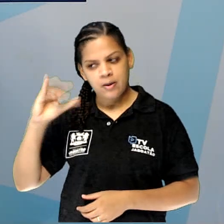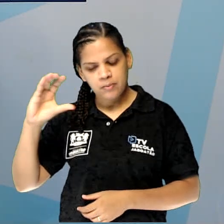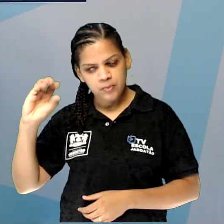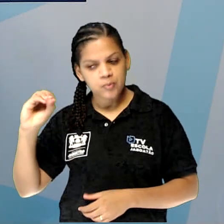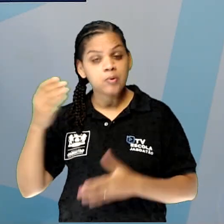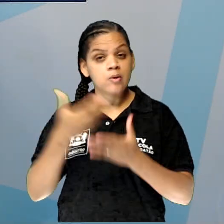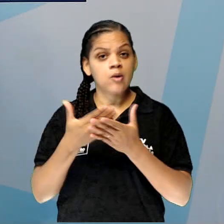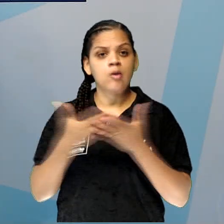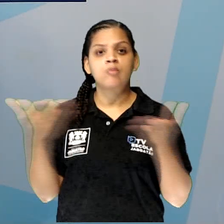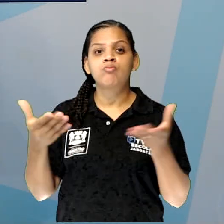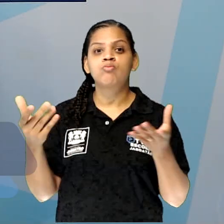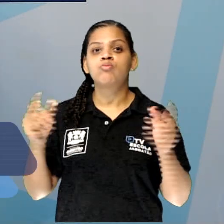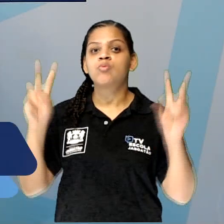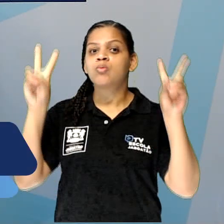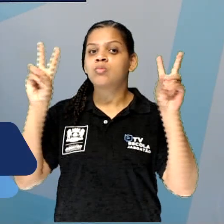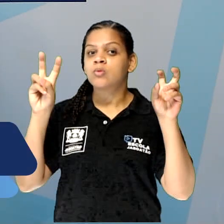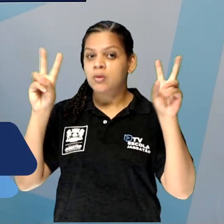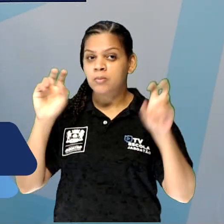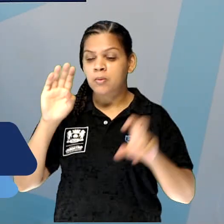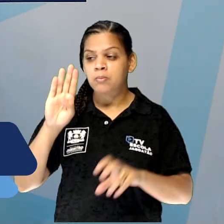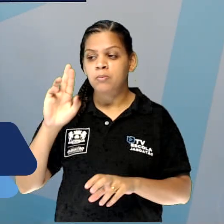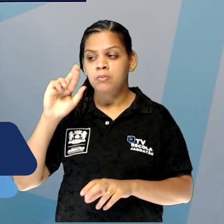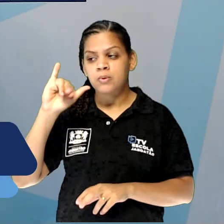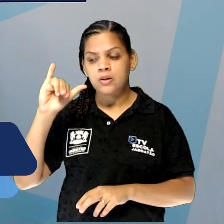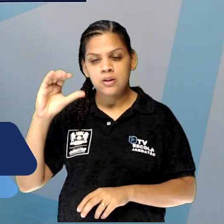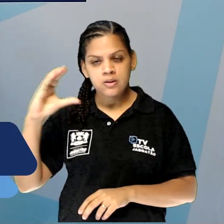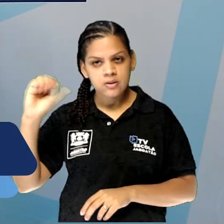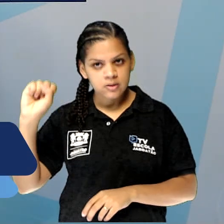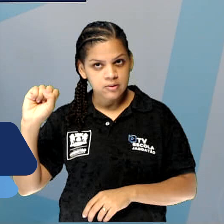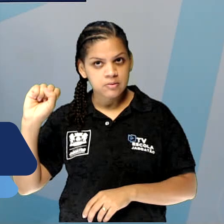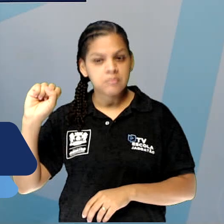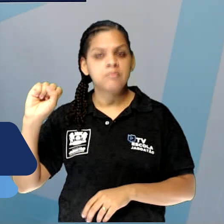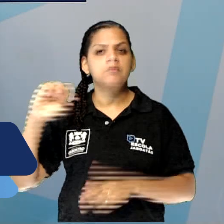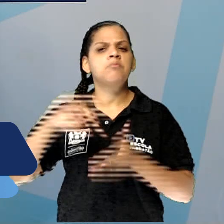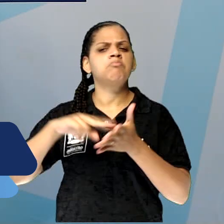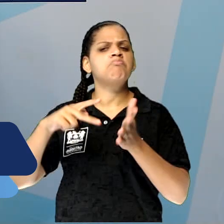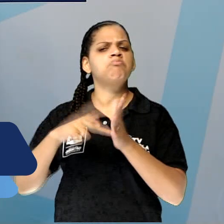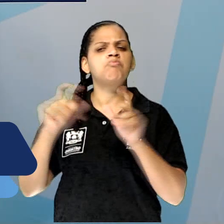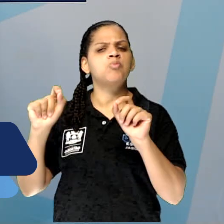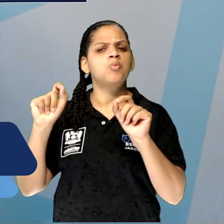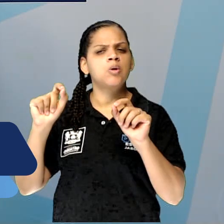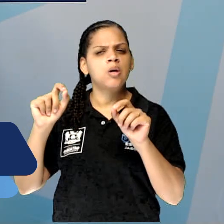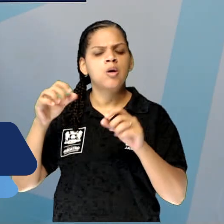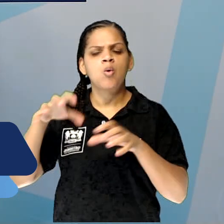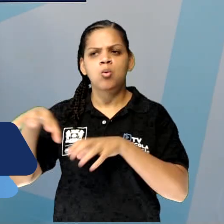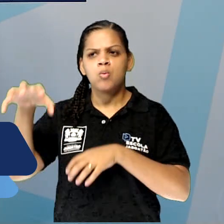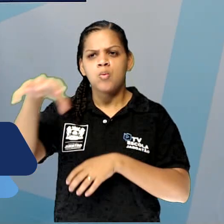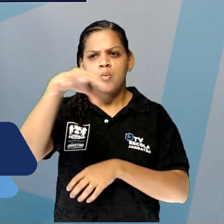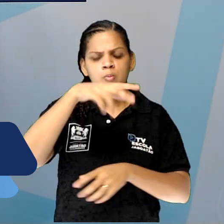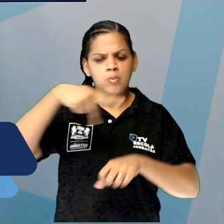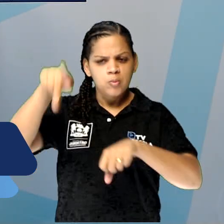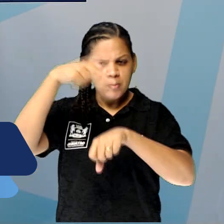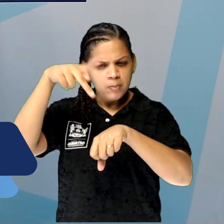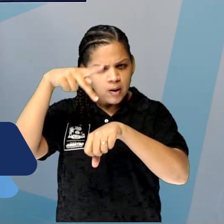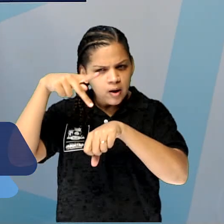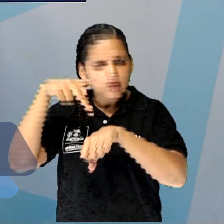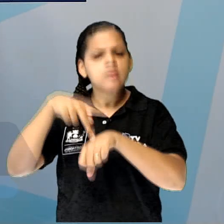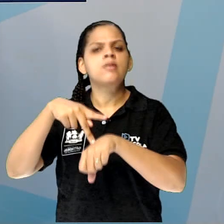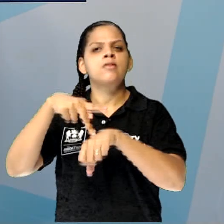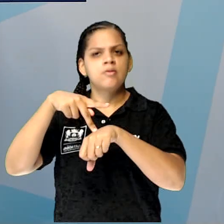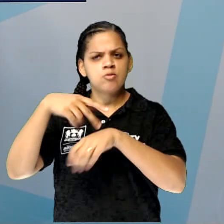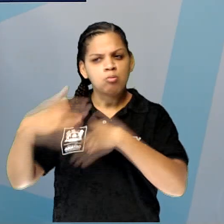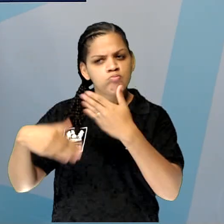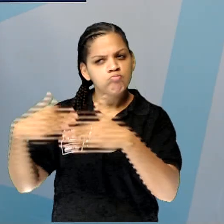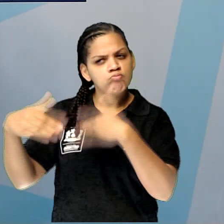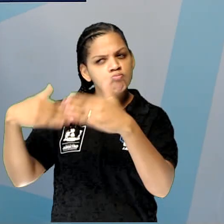tratar sobre o tema BRICS, ou seja, grupo de países que estão em processo de